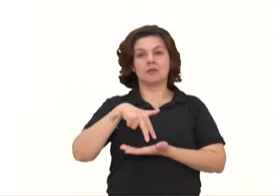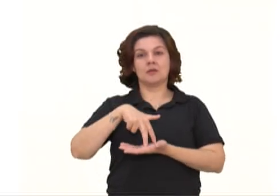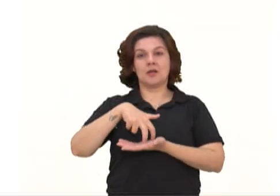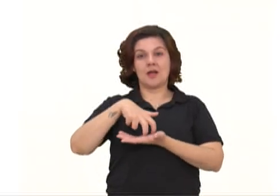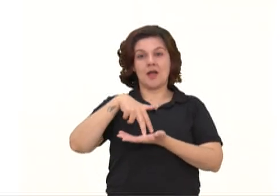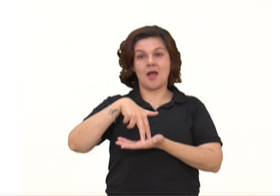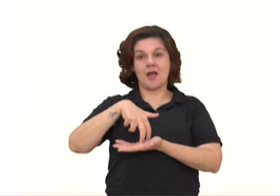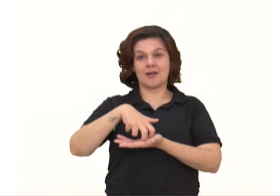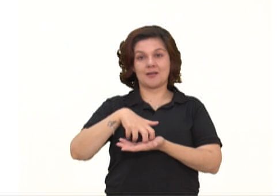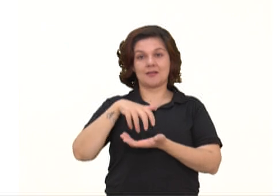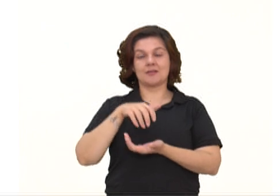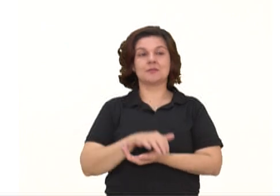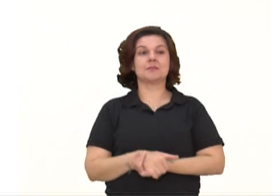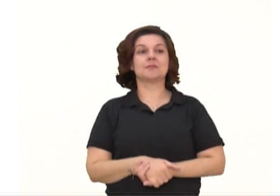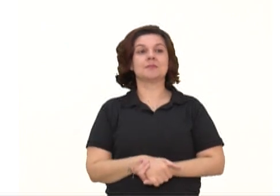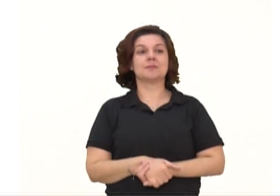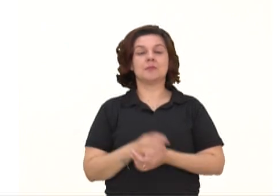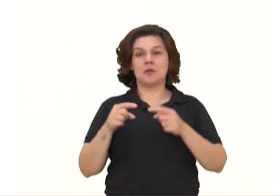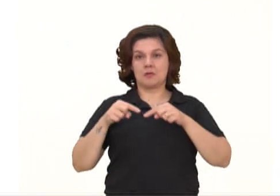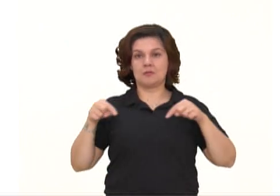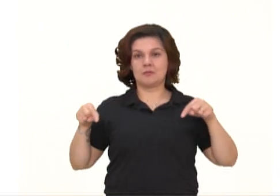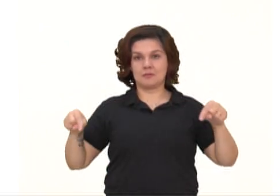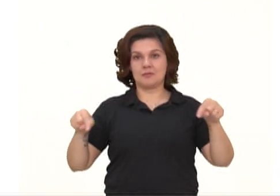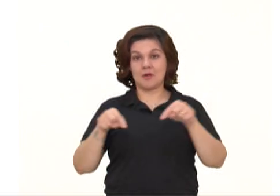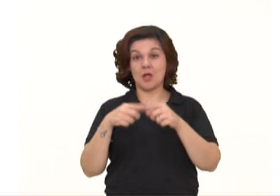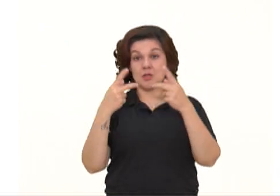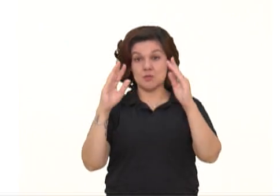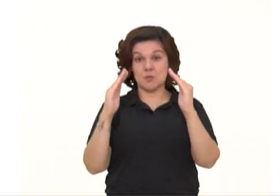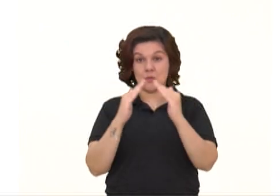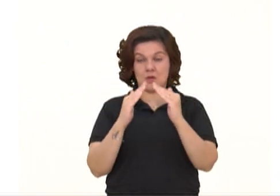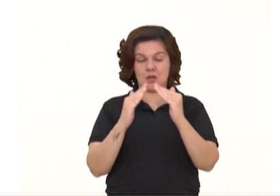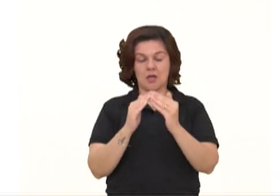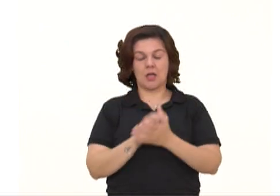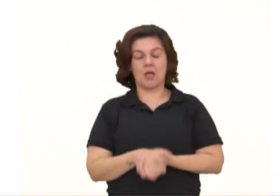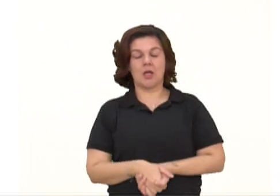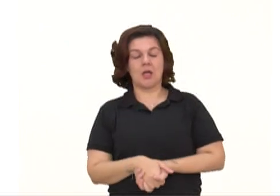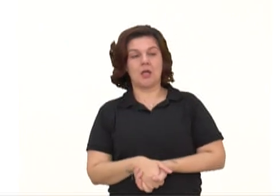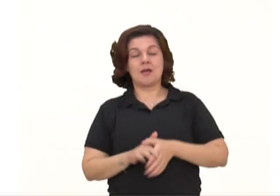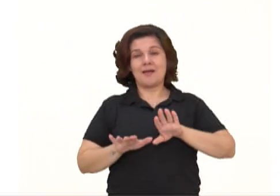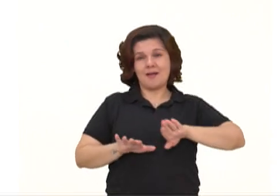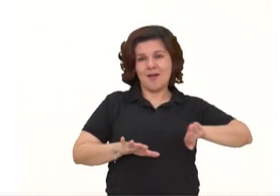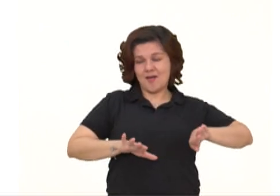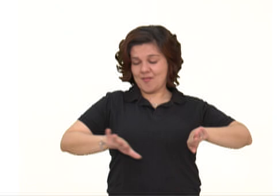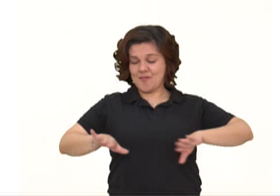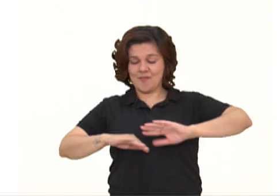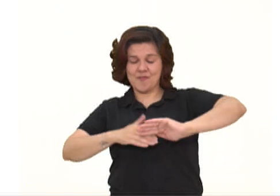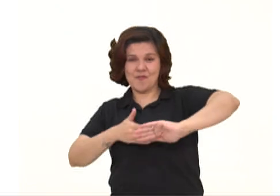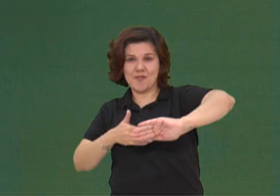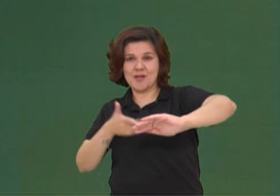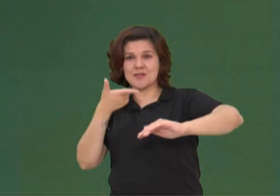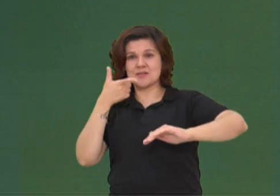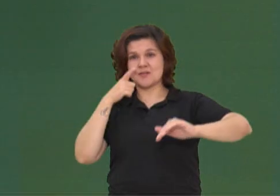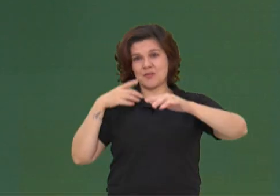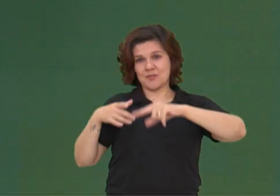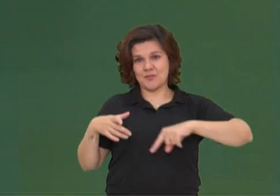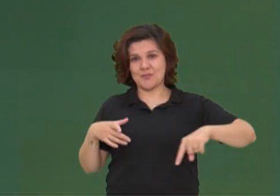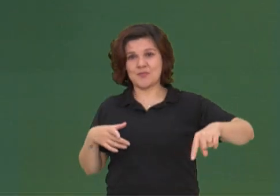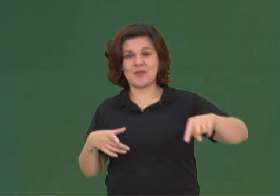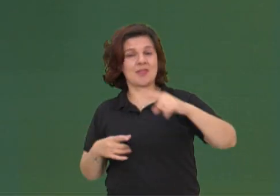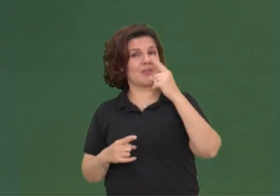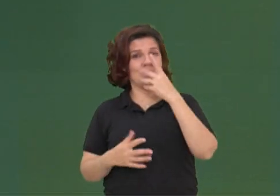agachamento. Então, um espaço apropriado aí na casa de vocês, se possível, se tiver muitos móveis, tente afastá-lo um pouquinho de forma que não vá